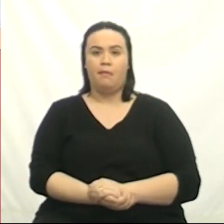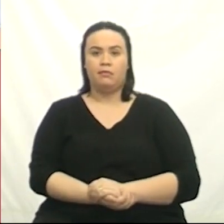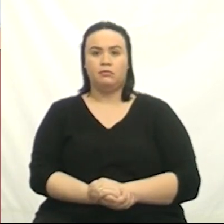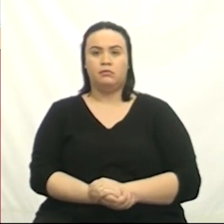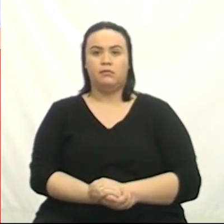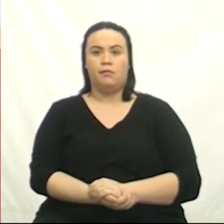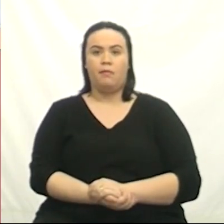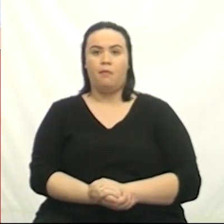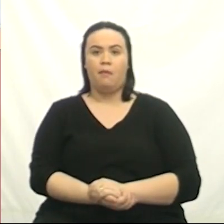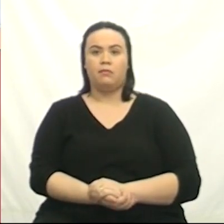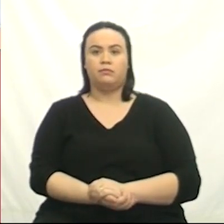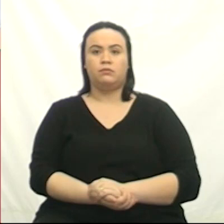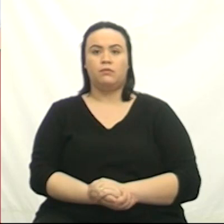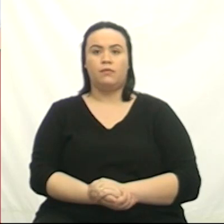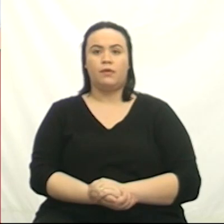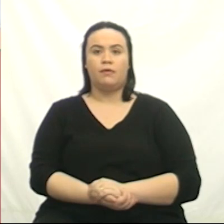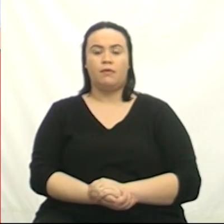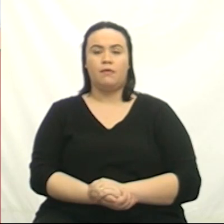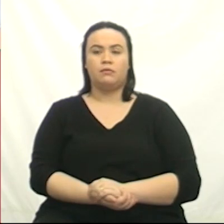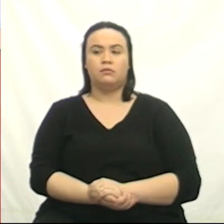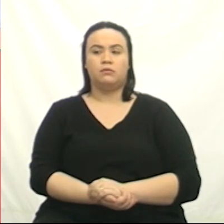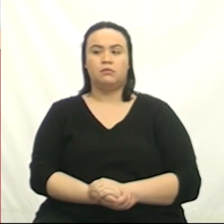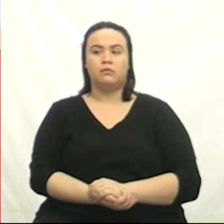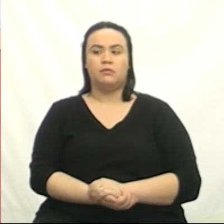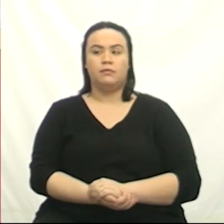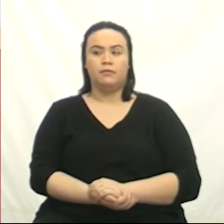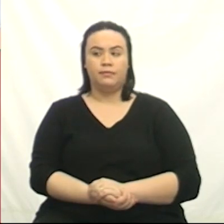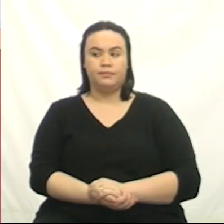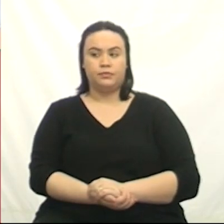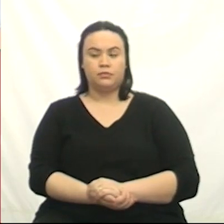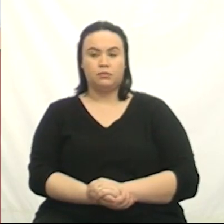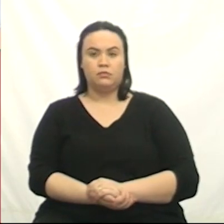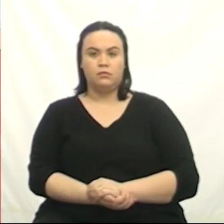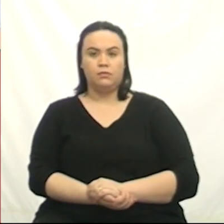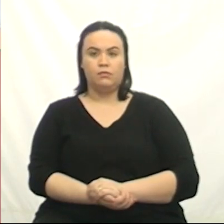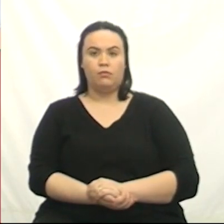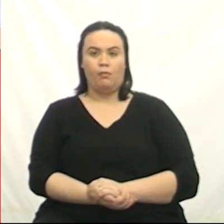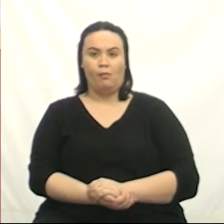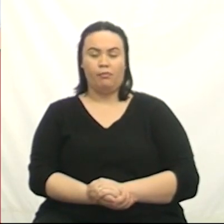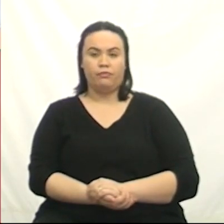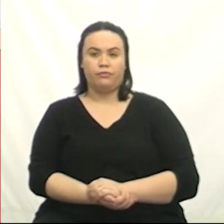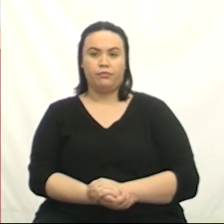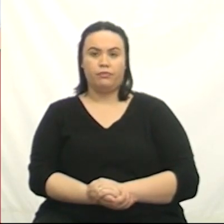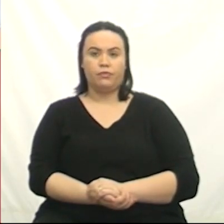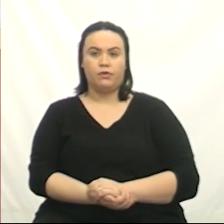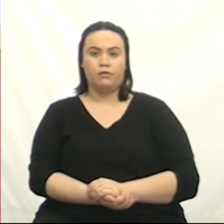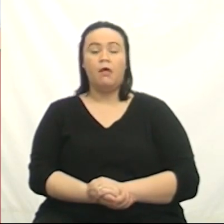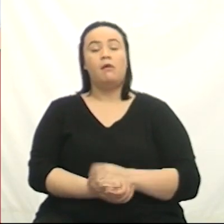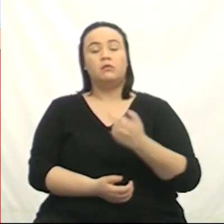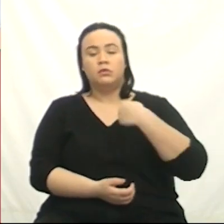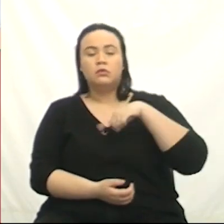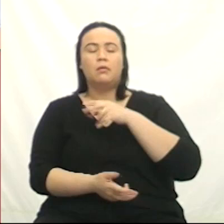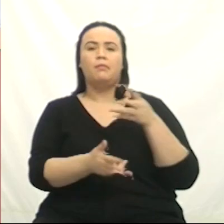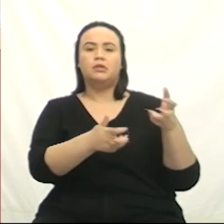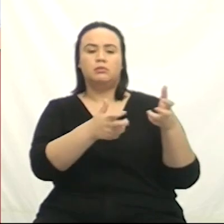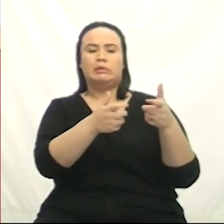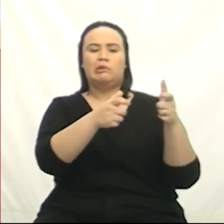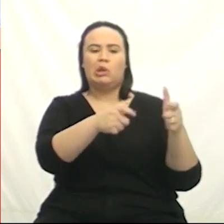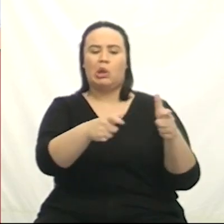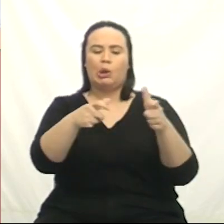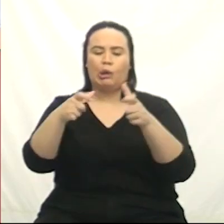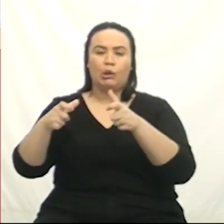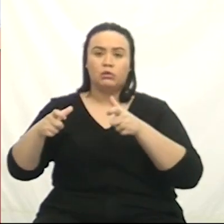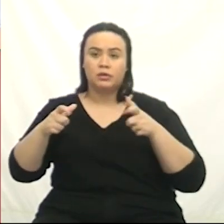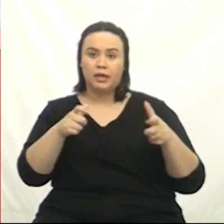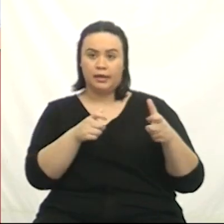As pseudo-tabacarias, porque realmente a gente tem visto aí locais que